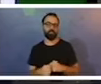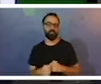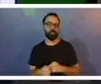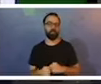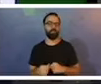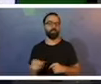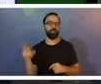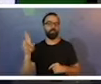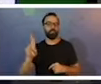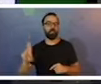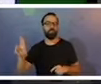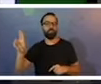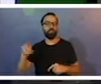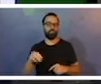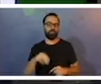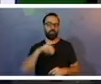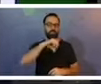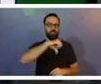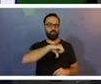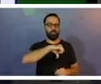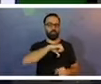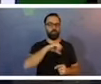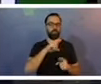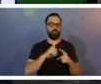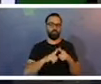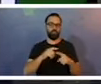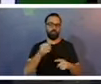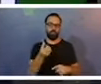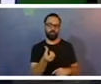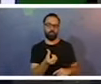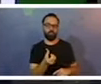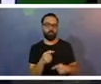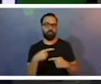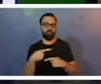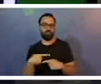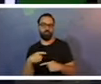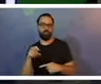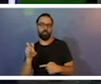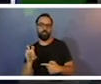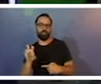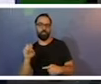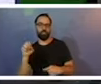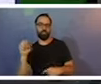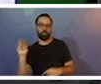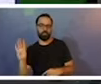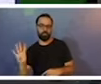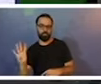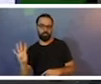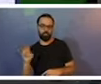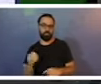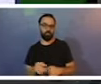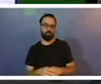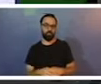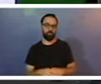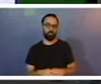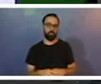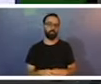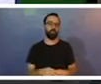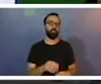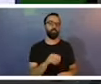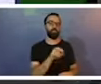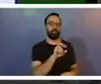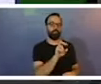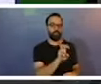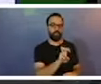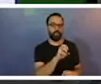precisar, então, de 9 vezes 6, igual a 54. Ou seja, 58 dividido